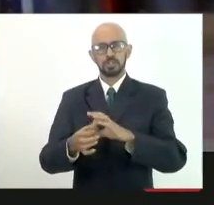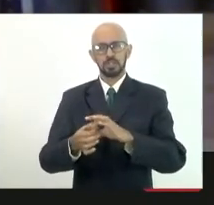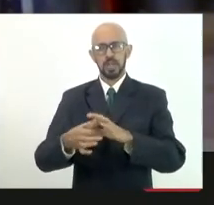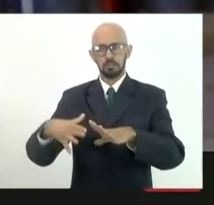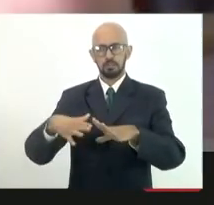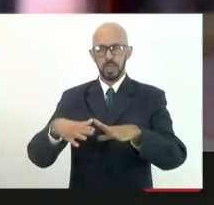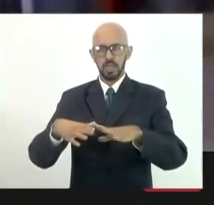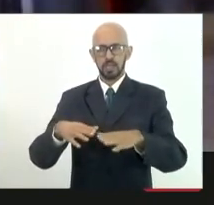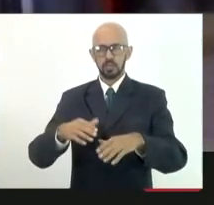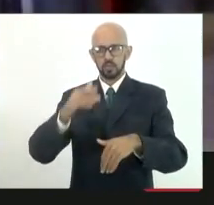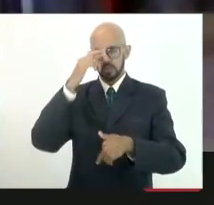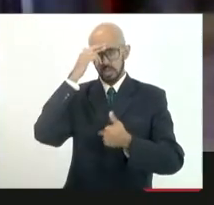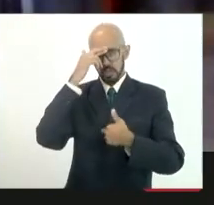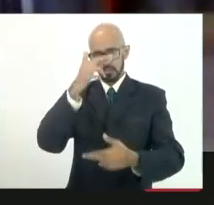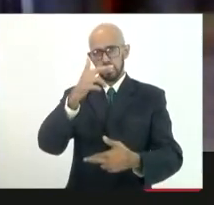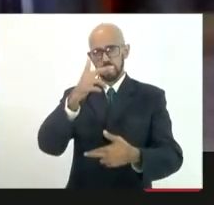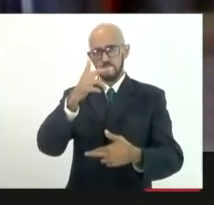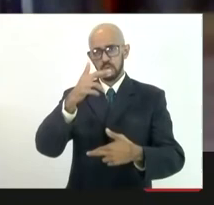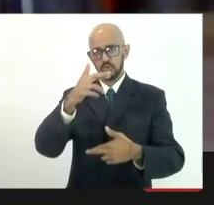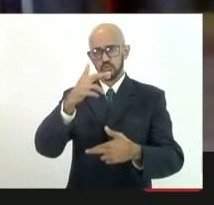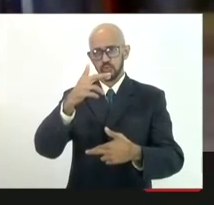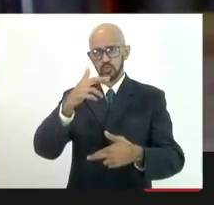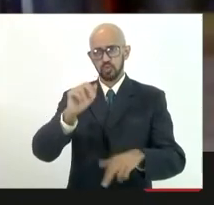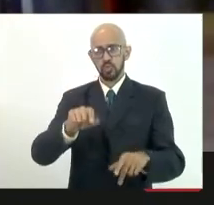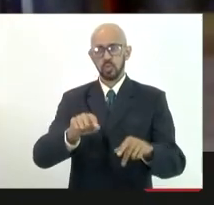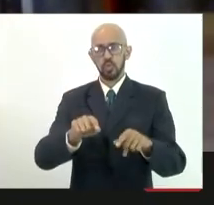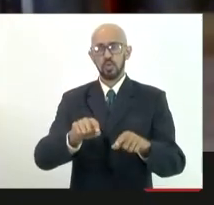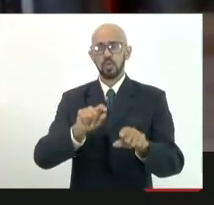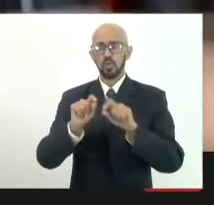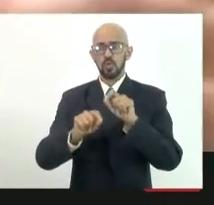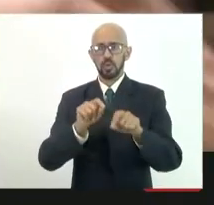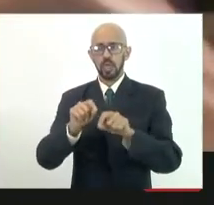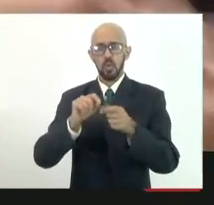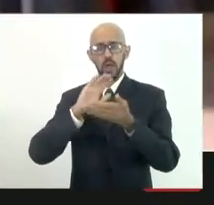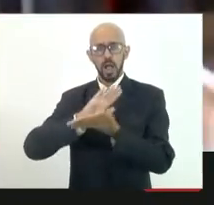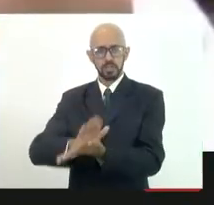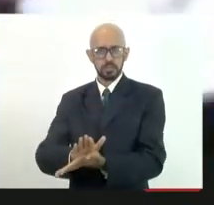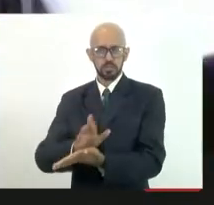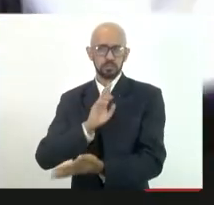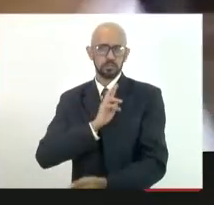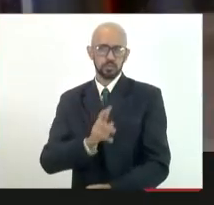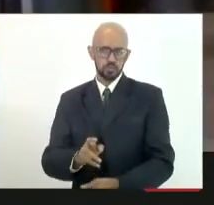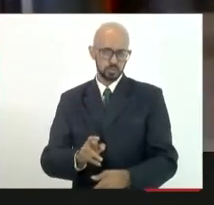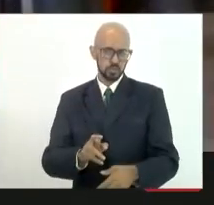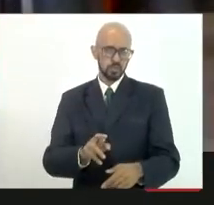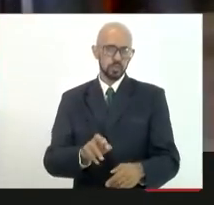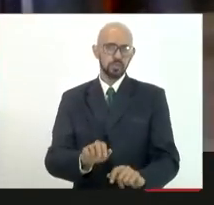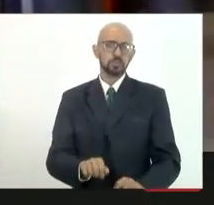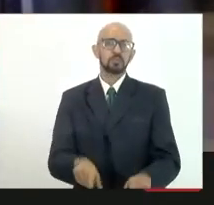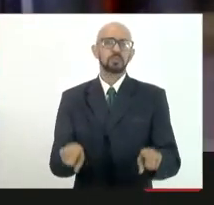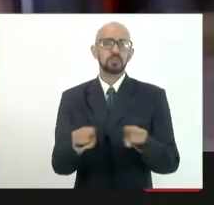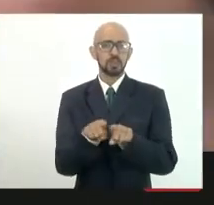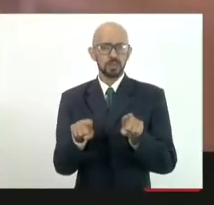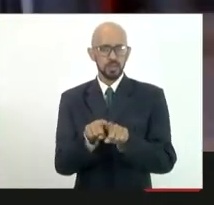e respeitoso em relação à questão do racismo religioso e comprometido com o enfrentamento. Na linha,